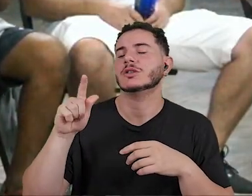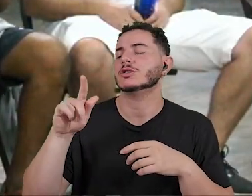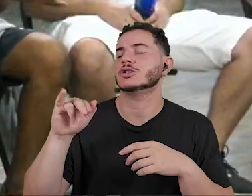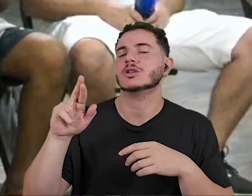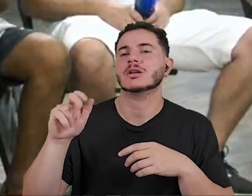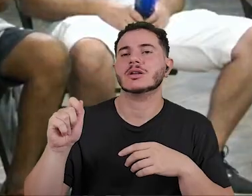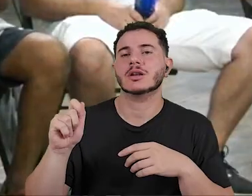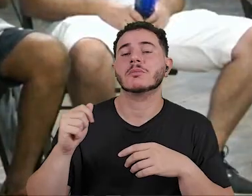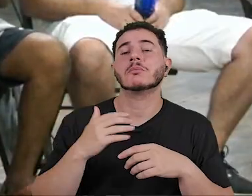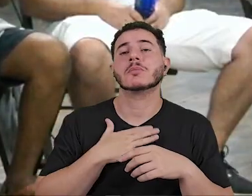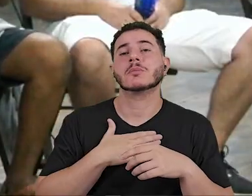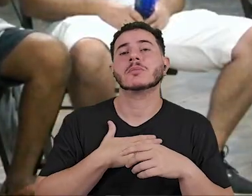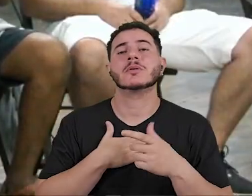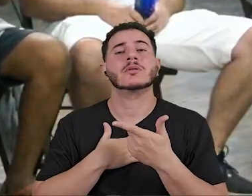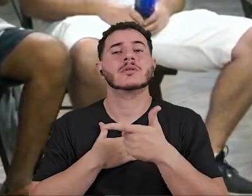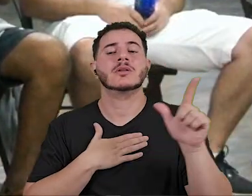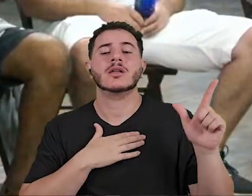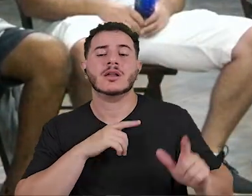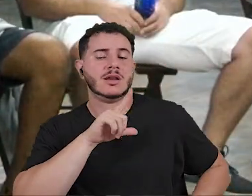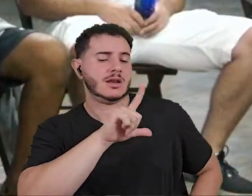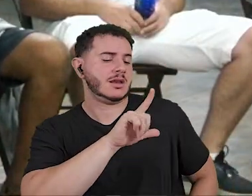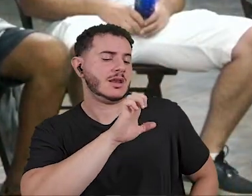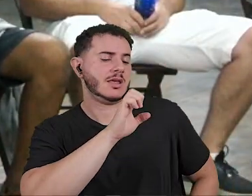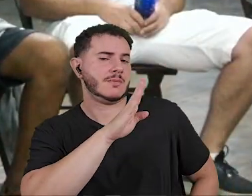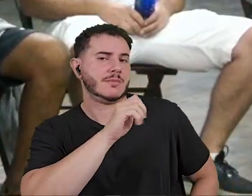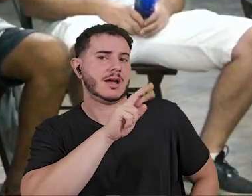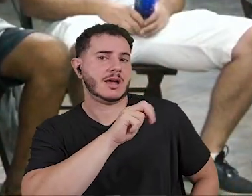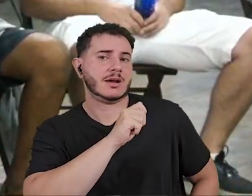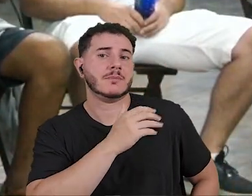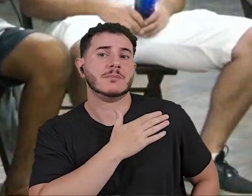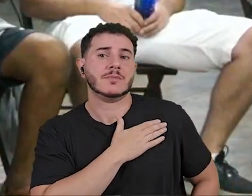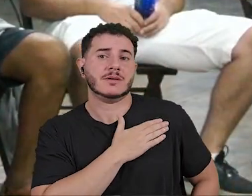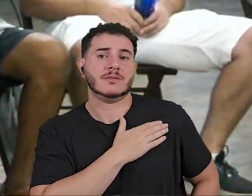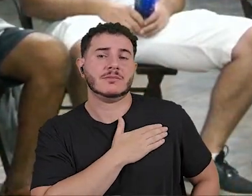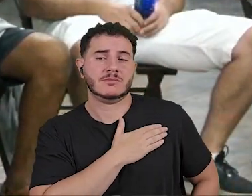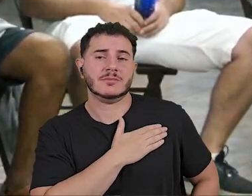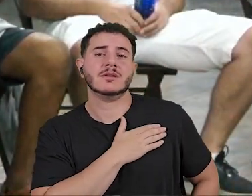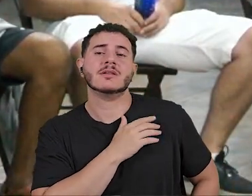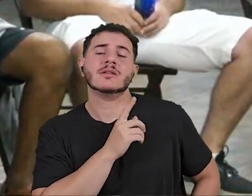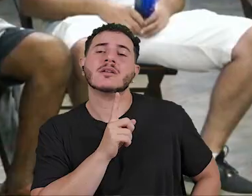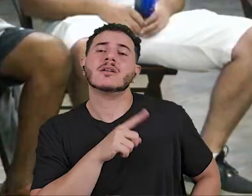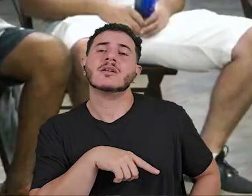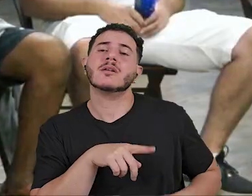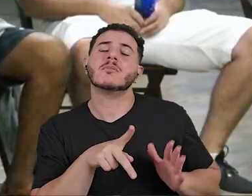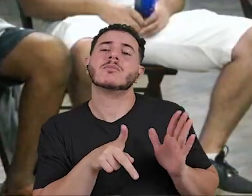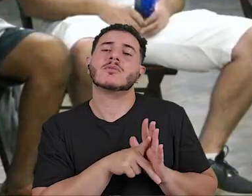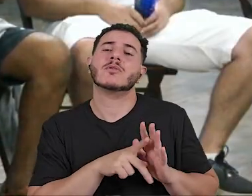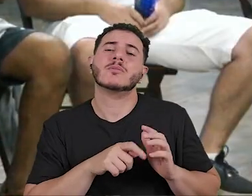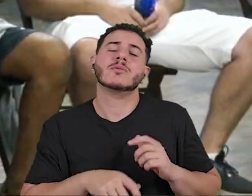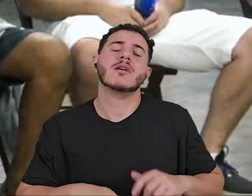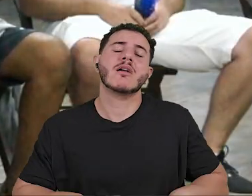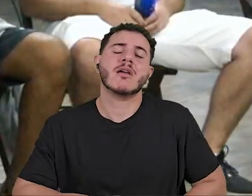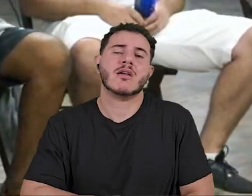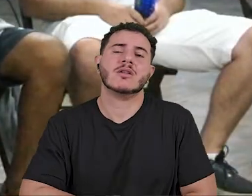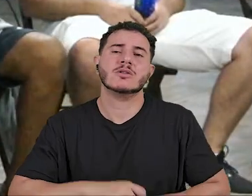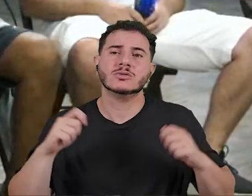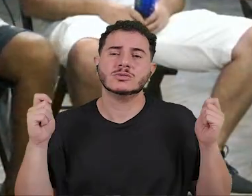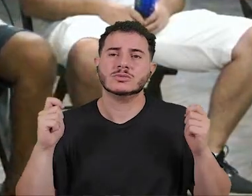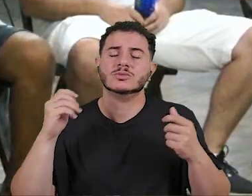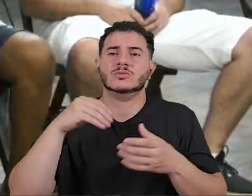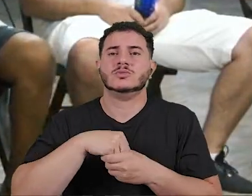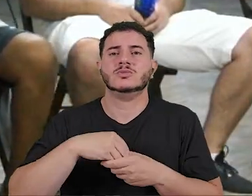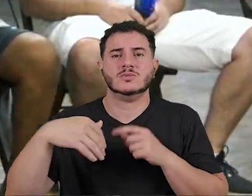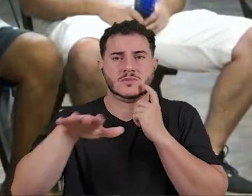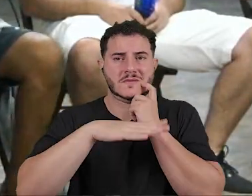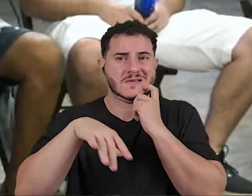Exu. É que eu conheço. Está entendendo agora? É isso que eu digo, muda. É a mesma coisa, o que muda de religião,